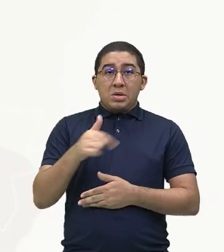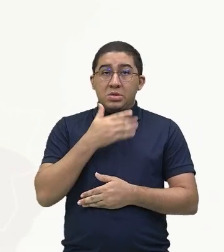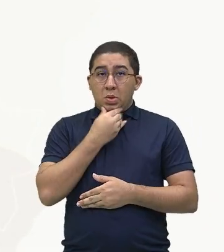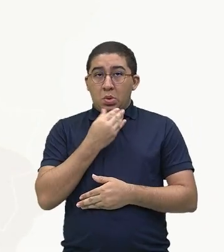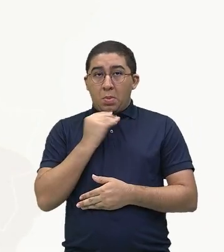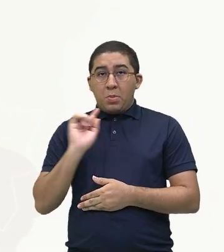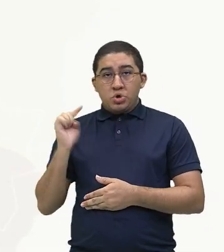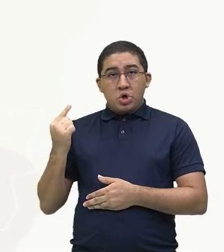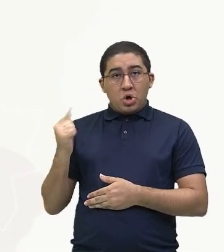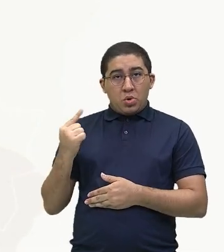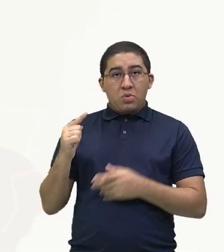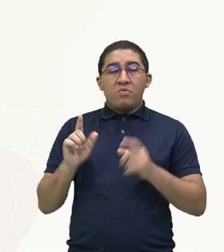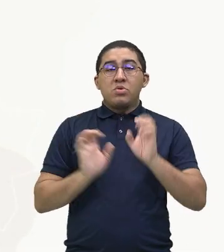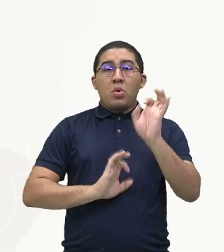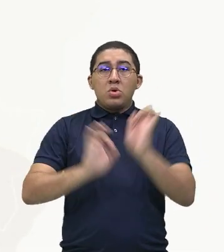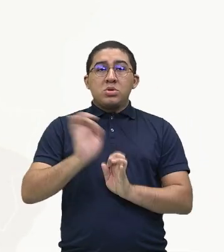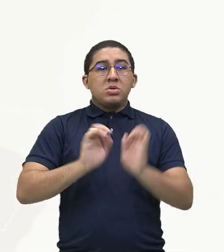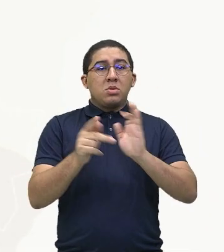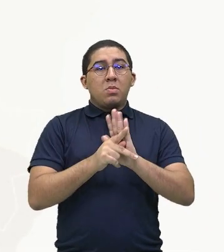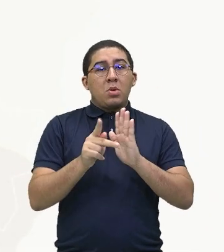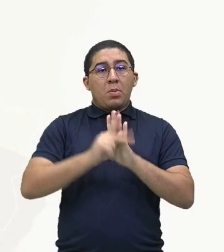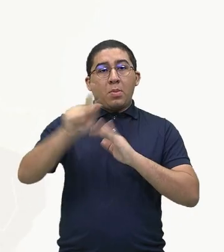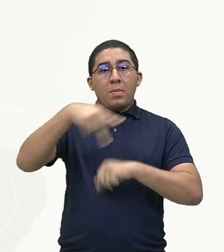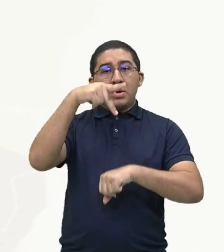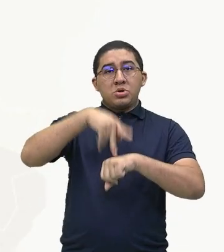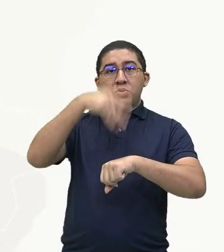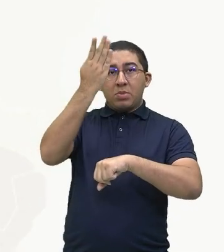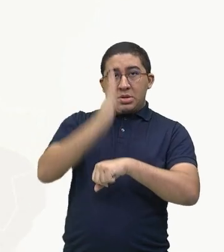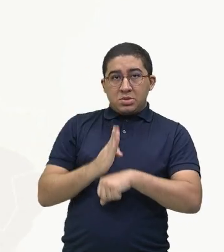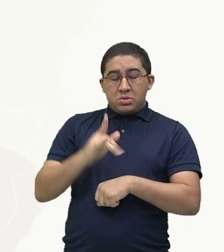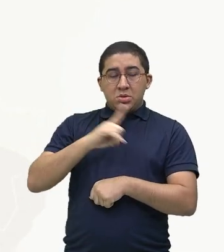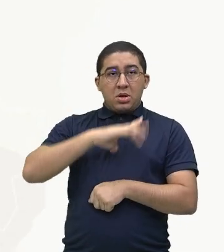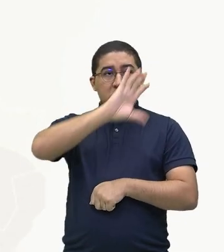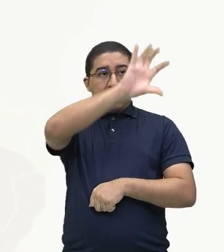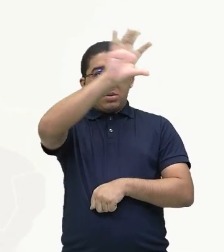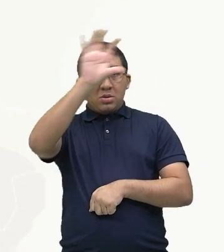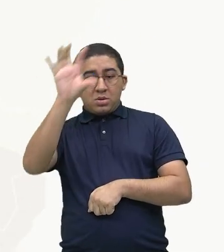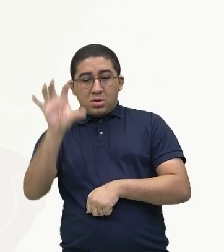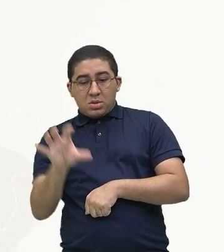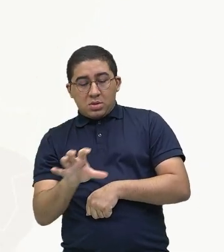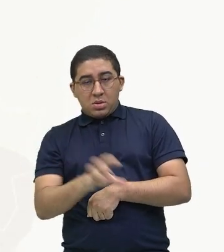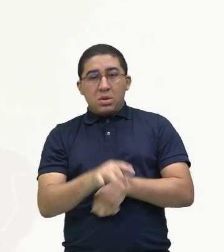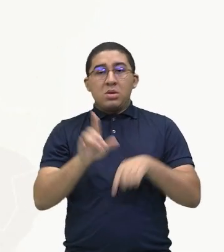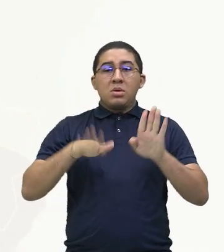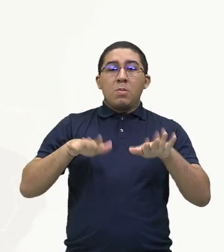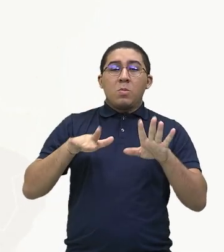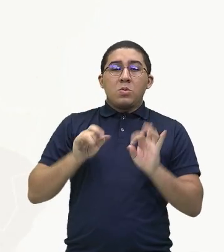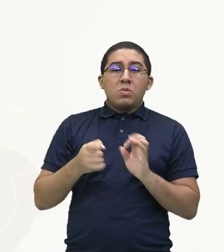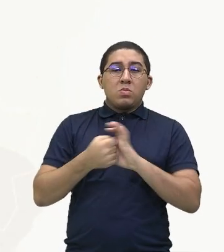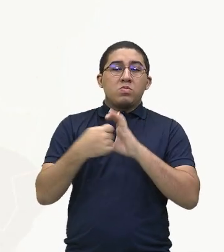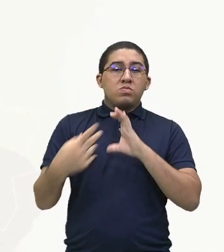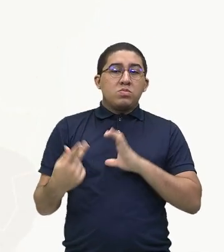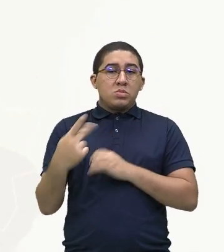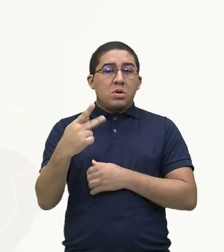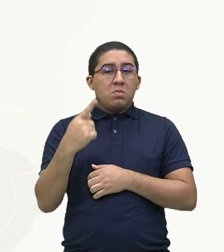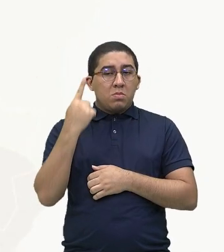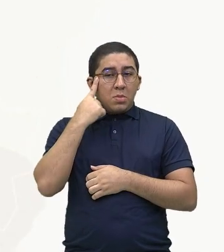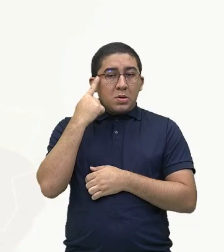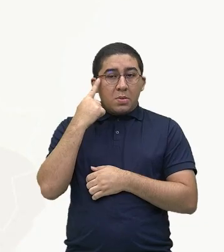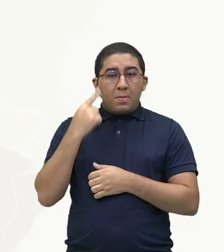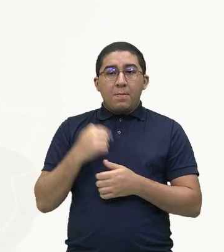geógrafo, ele vai dividir o território brasileiro, regionalizar o território brasileiro de acordo com características